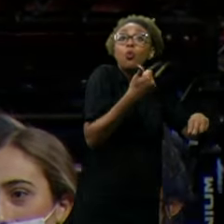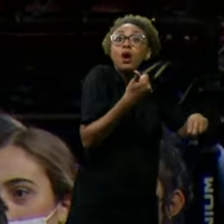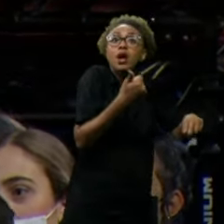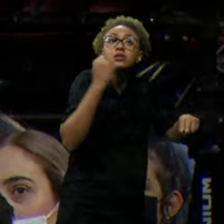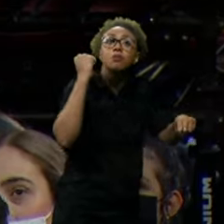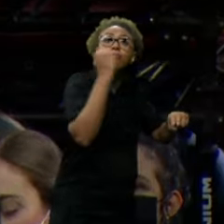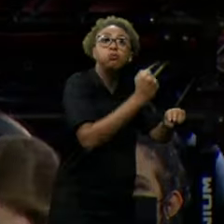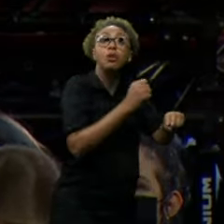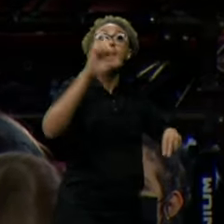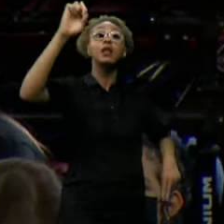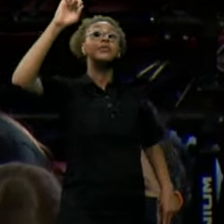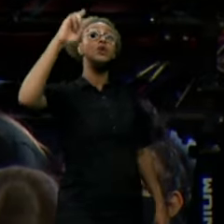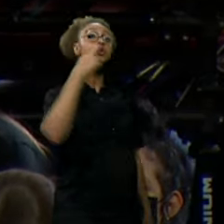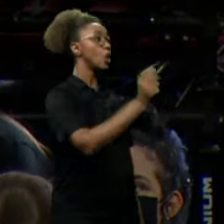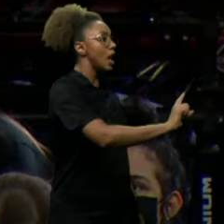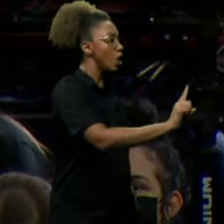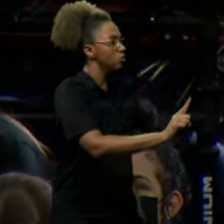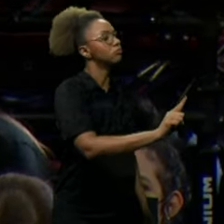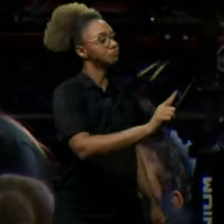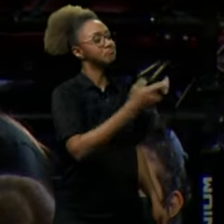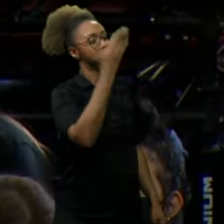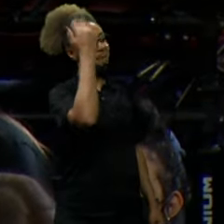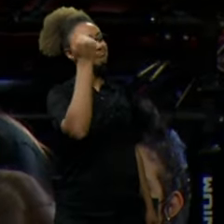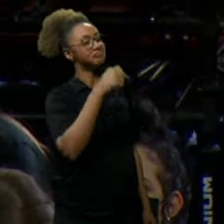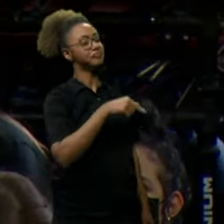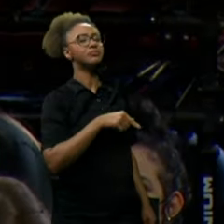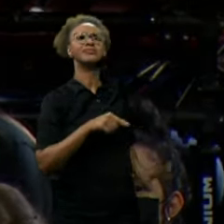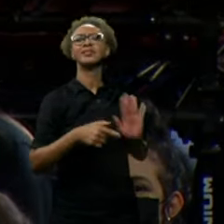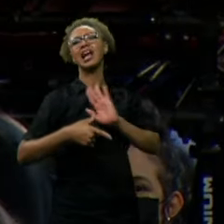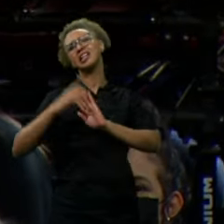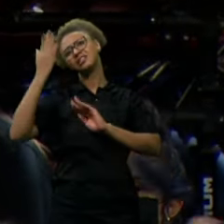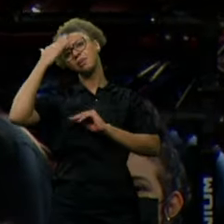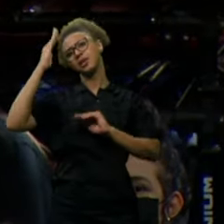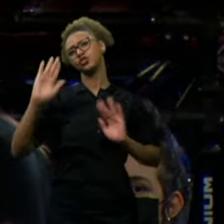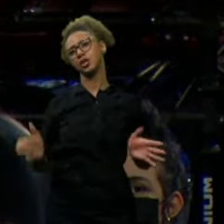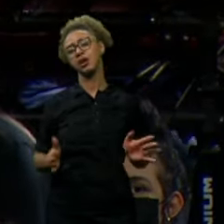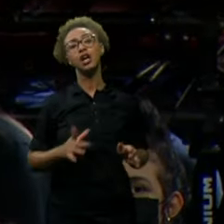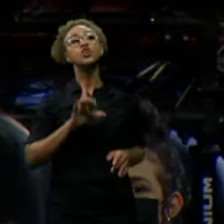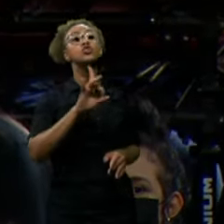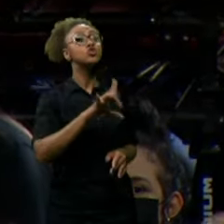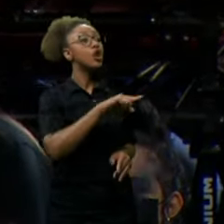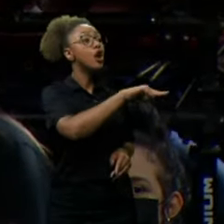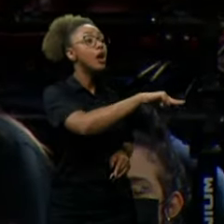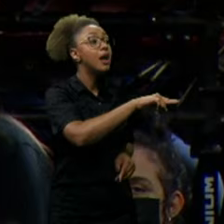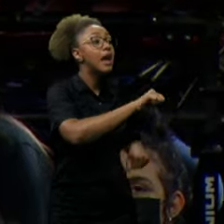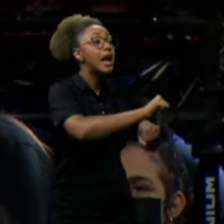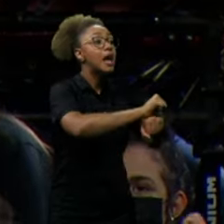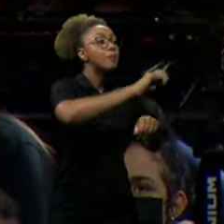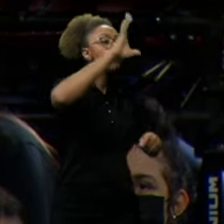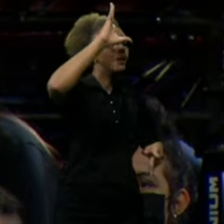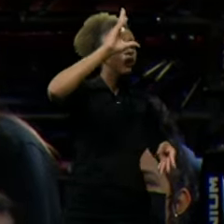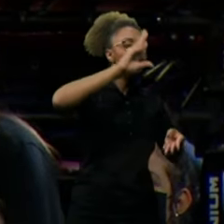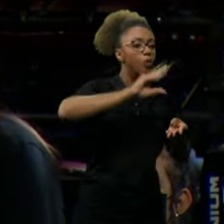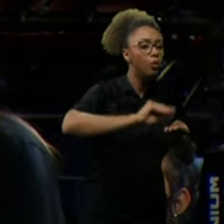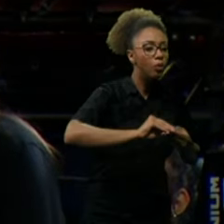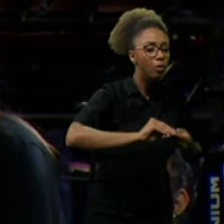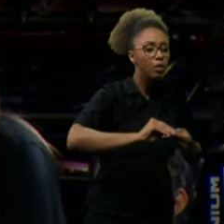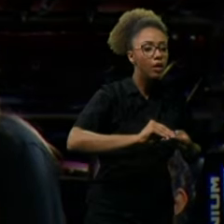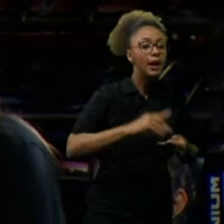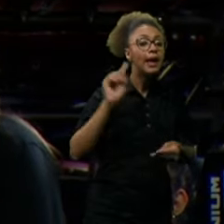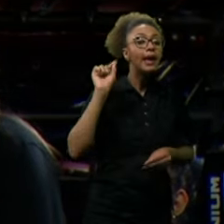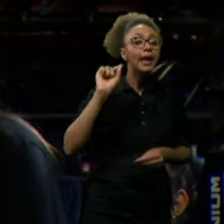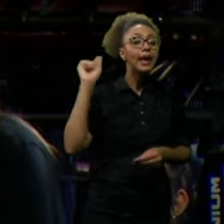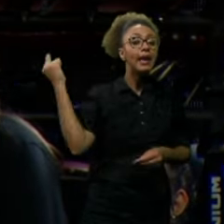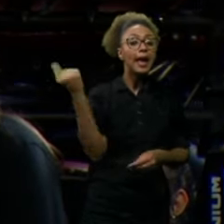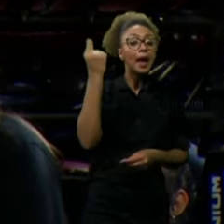eu disse não quando eu sei que você só que ele já sabia antes ele tá fazendo isso para Abraão saber quem tem que ocupar o primeiro